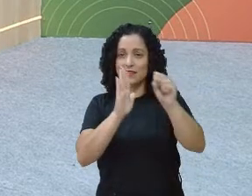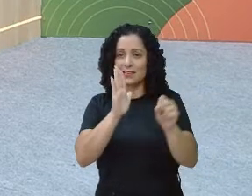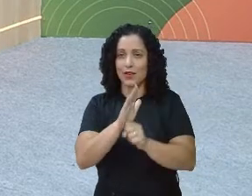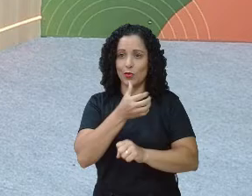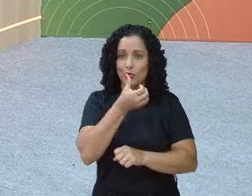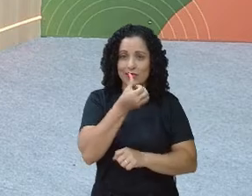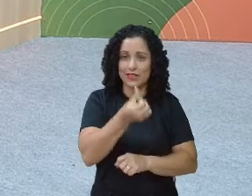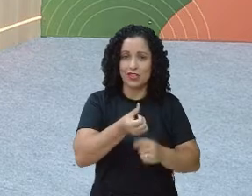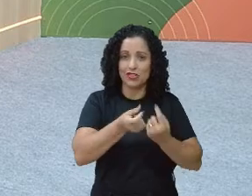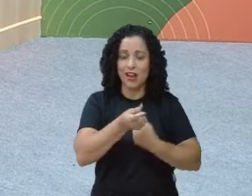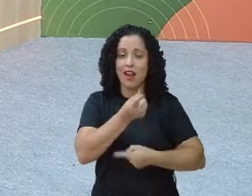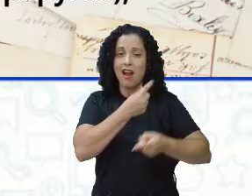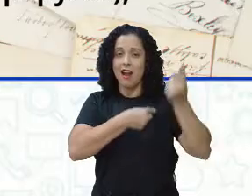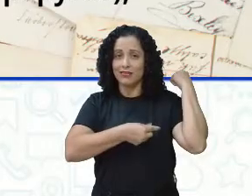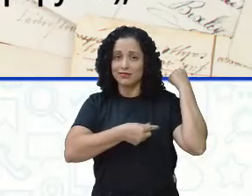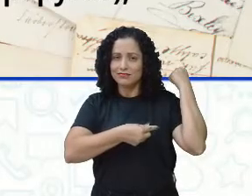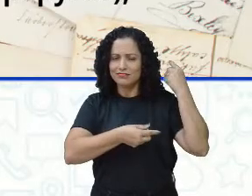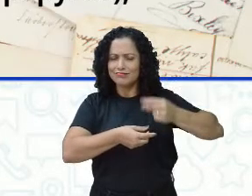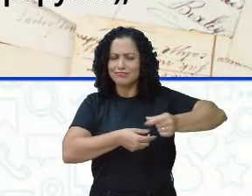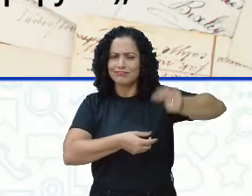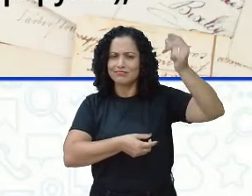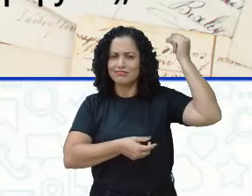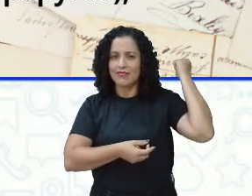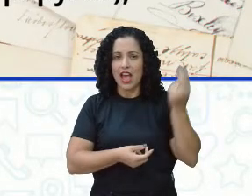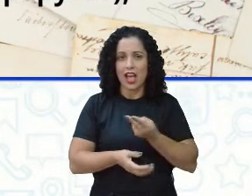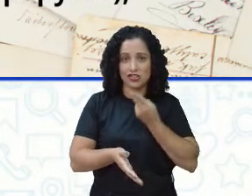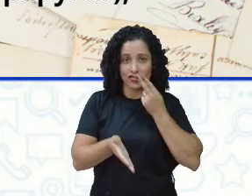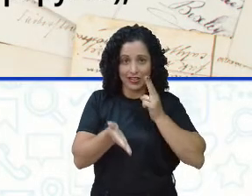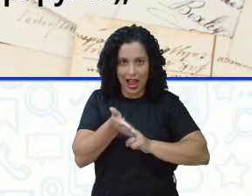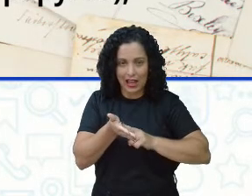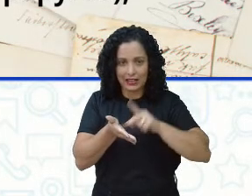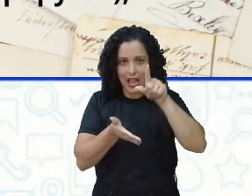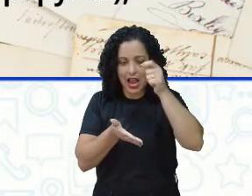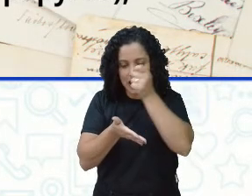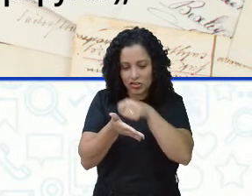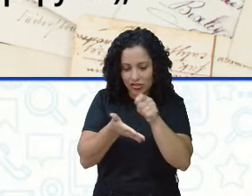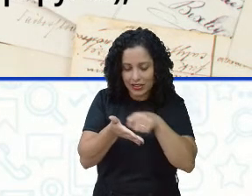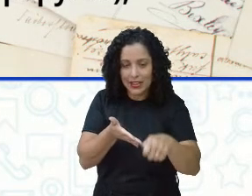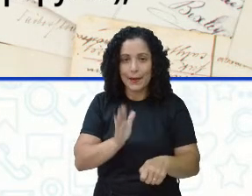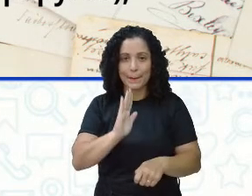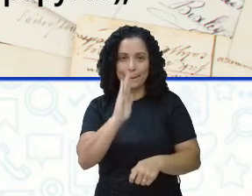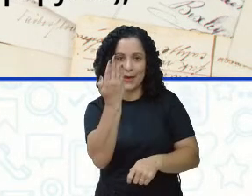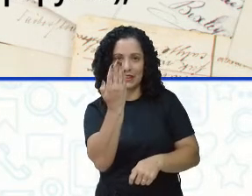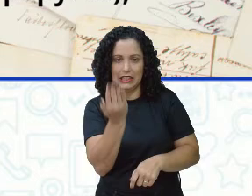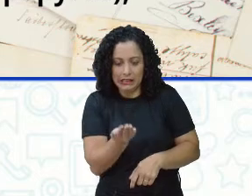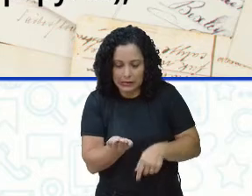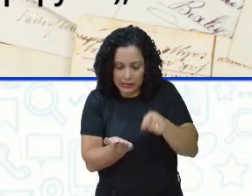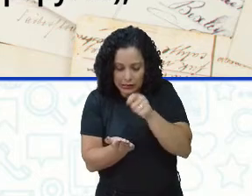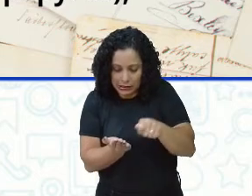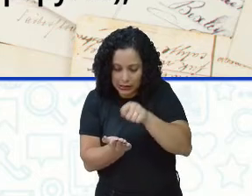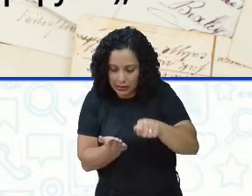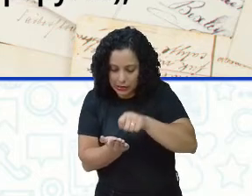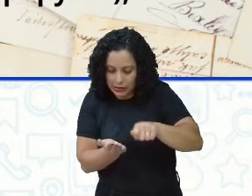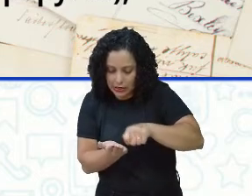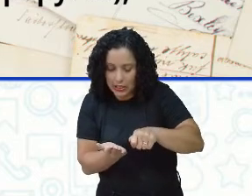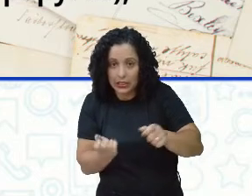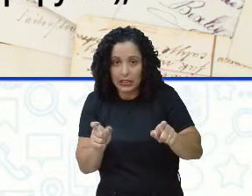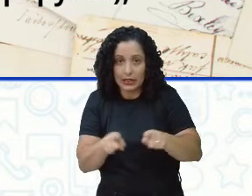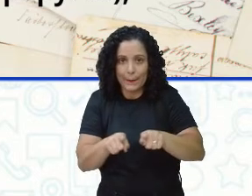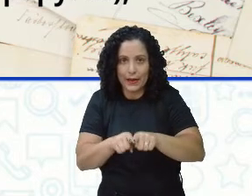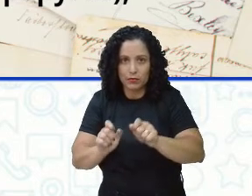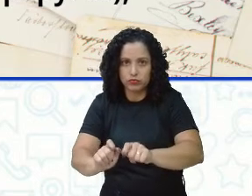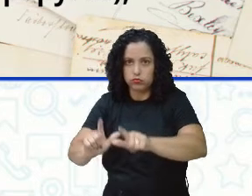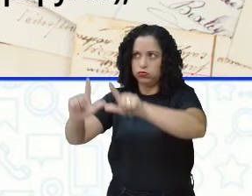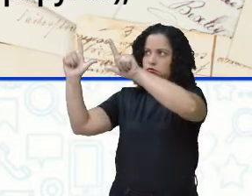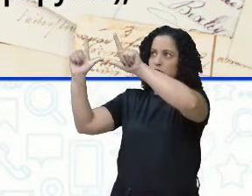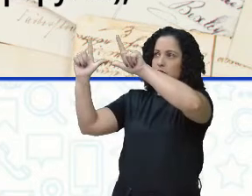as cartas eram escritas em pedaços de madeira, com cera e expostas em locais públicos, para que muita gente conseguisse